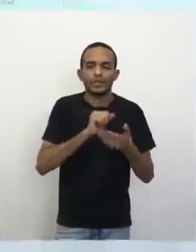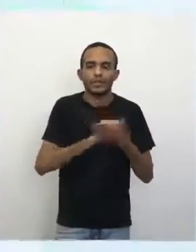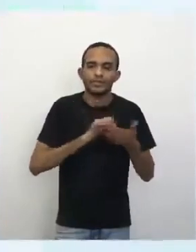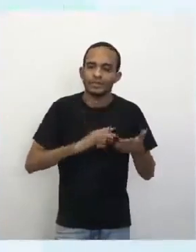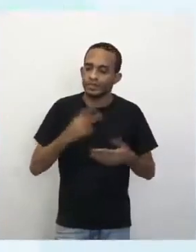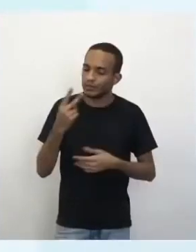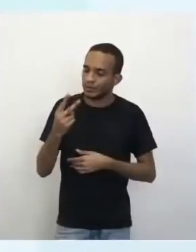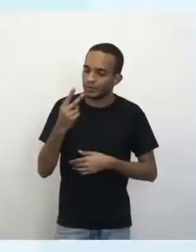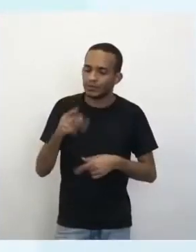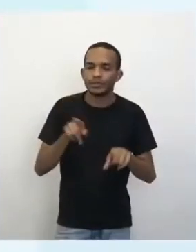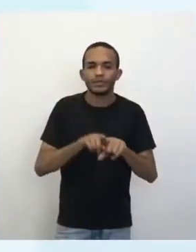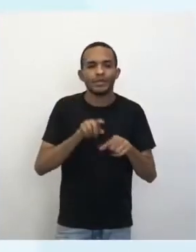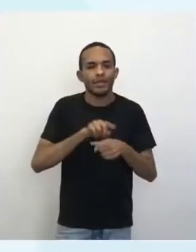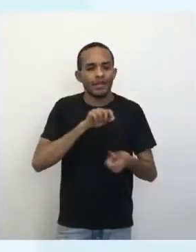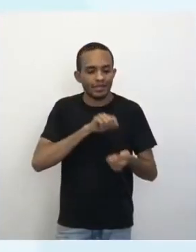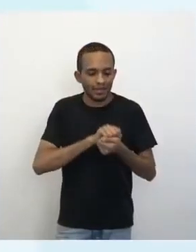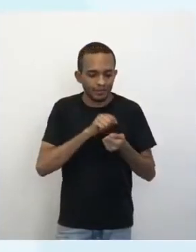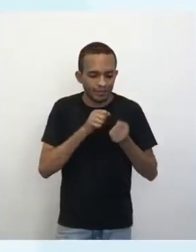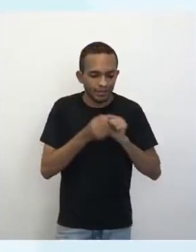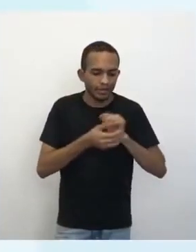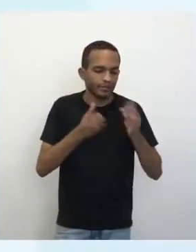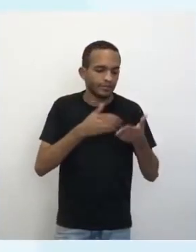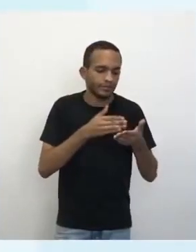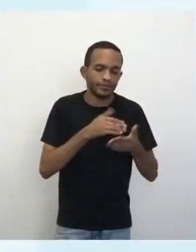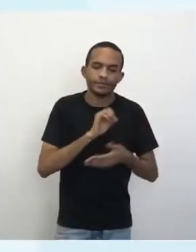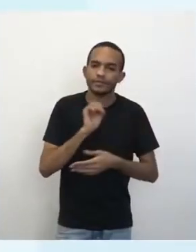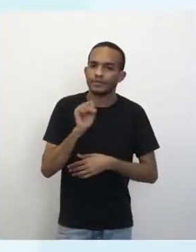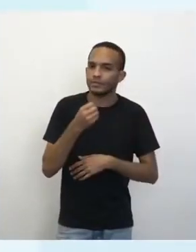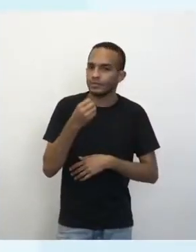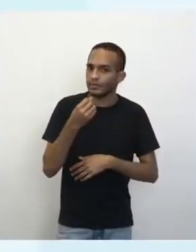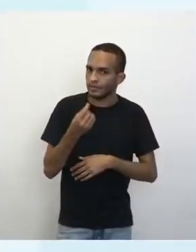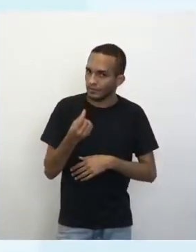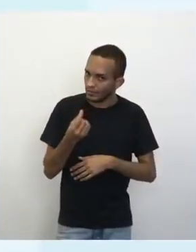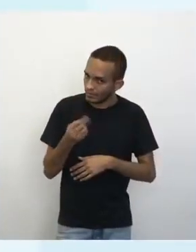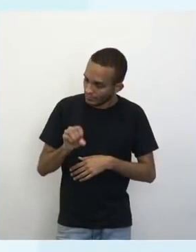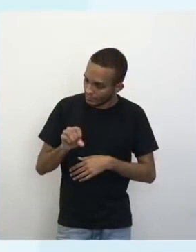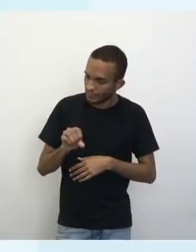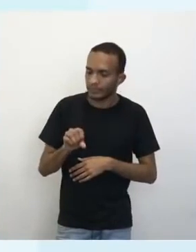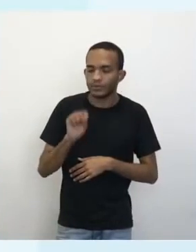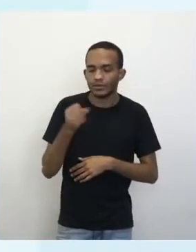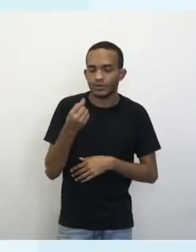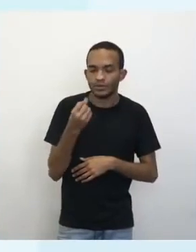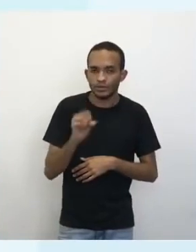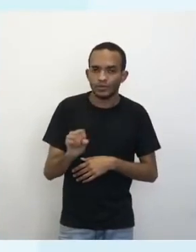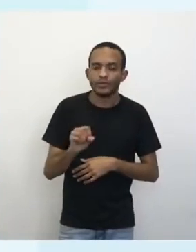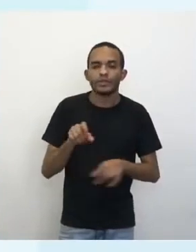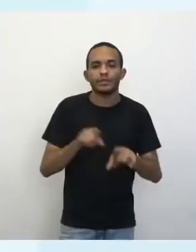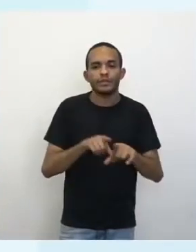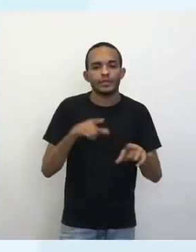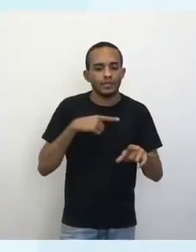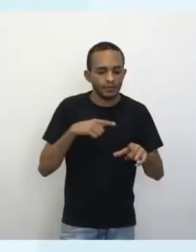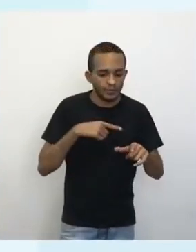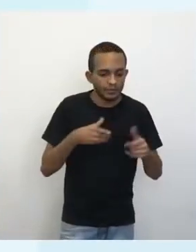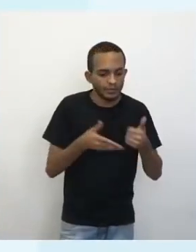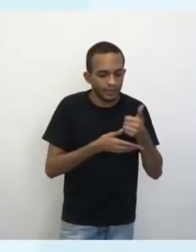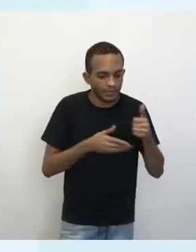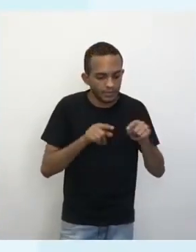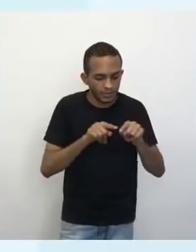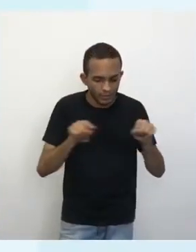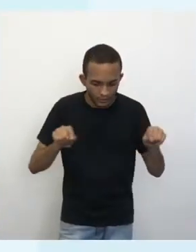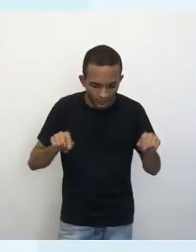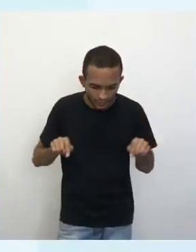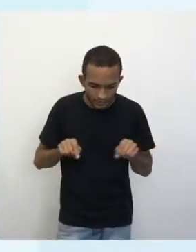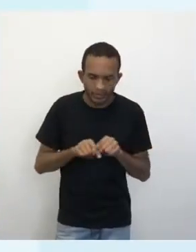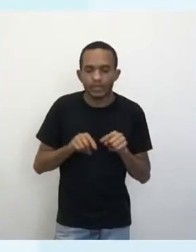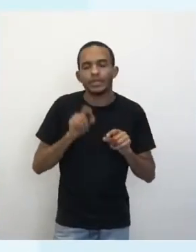atividade 2, adaptada da página 89. Nós temos uma pirâmide de base quadrada, essa